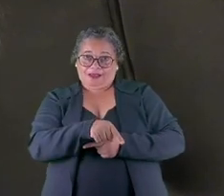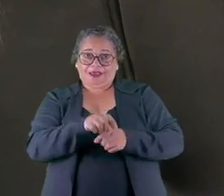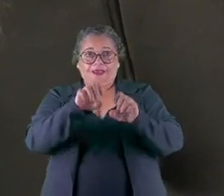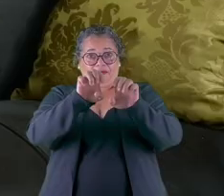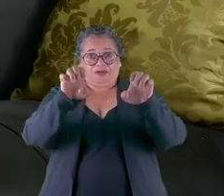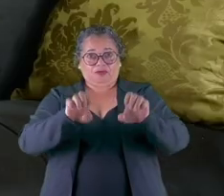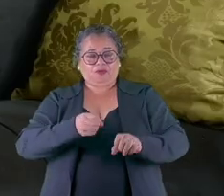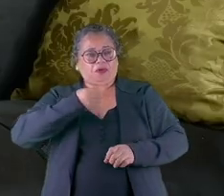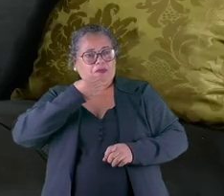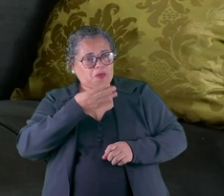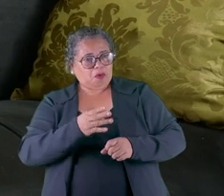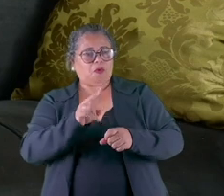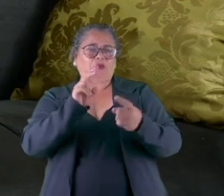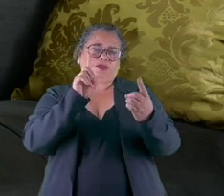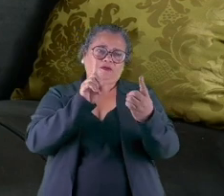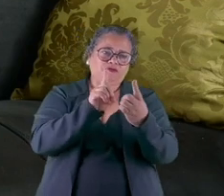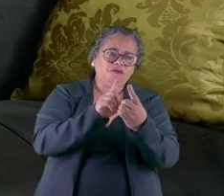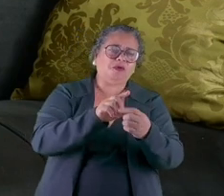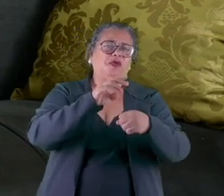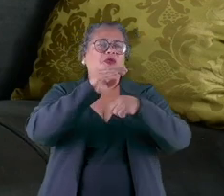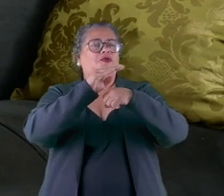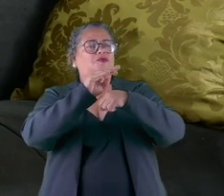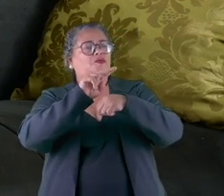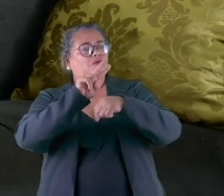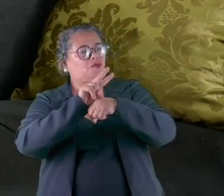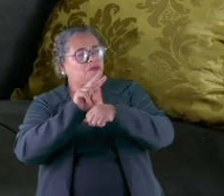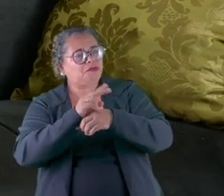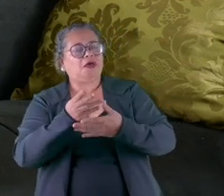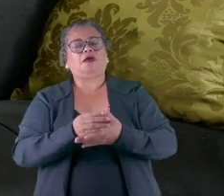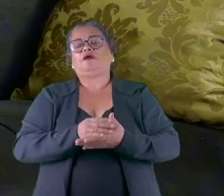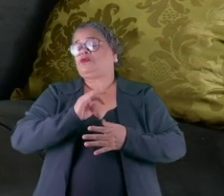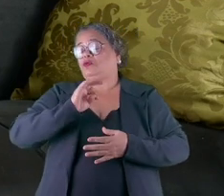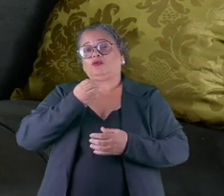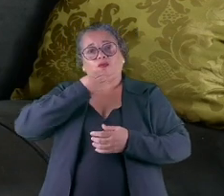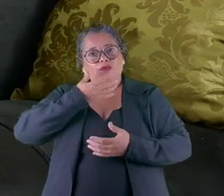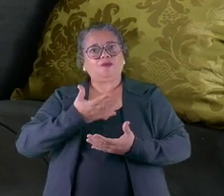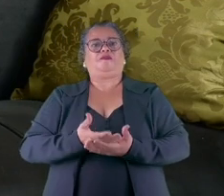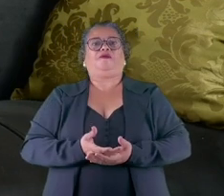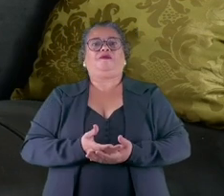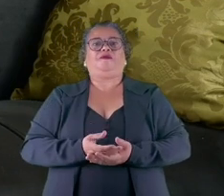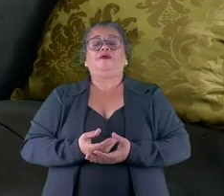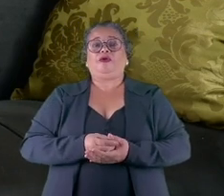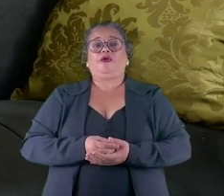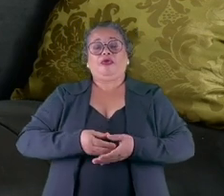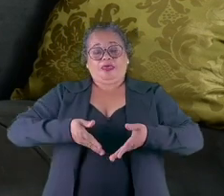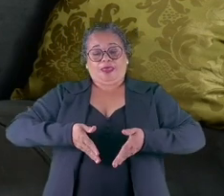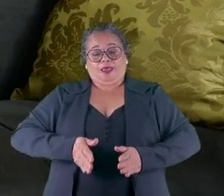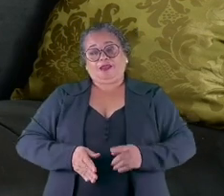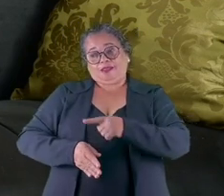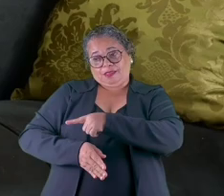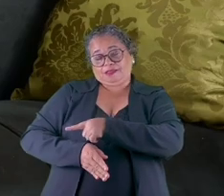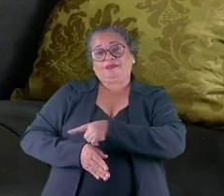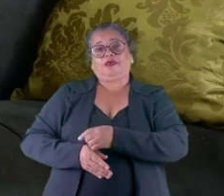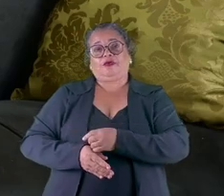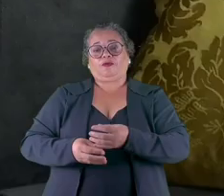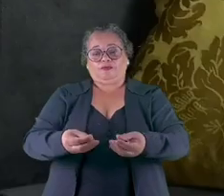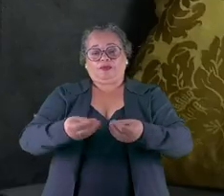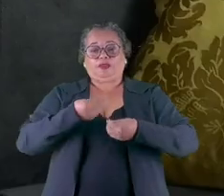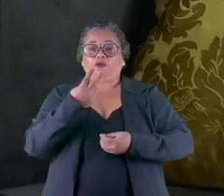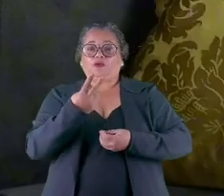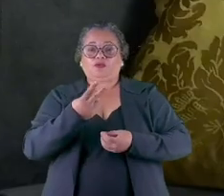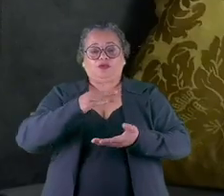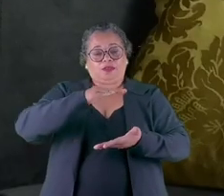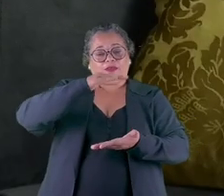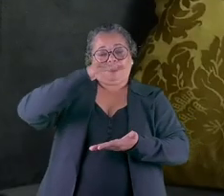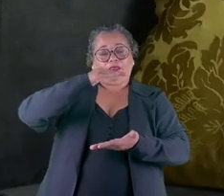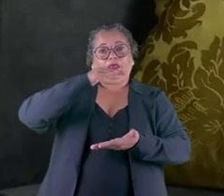hospital, um espaço. Então você tá indo pro lugar certo, porque ali você vai ter um bom atendimento, vai ter um bom cuidado, uma estrutura boa.